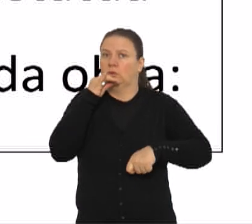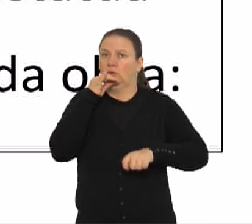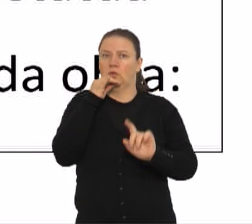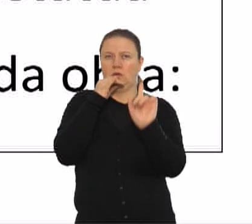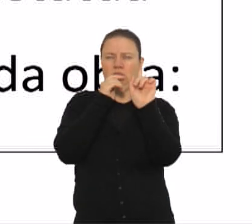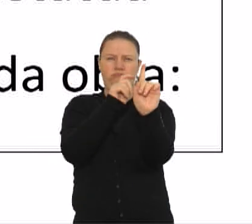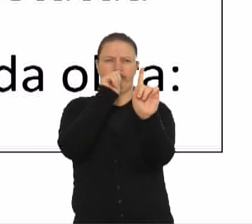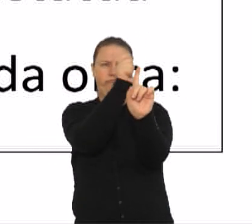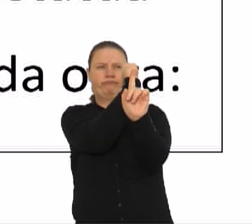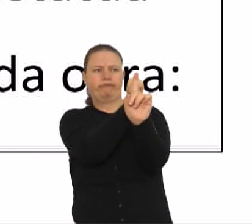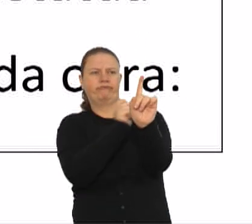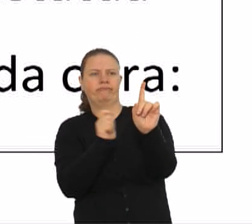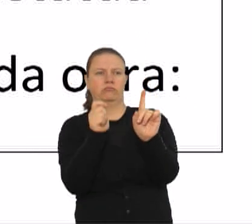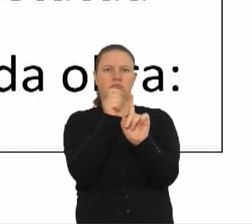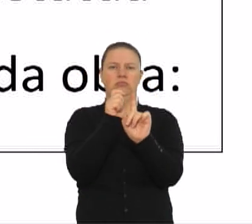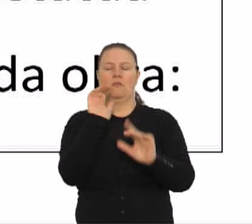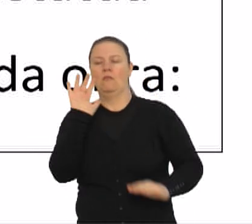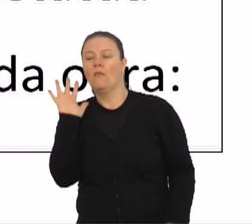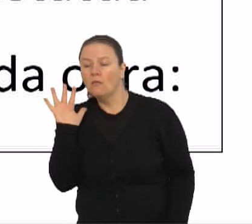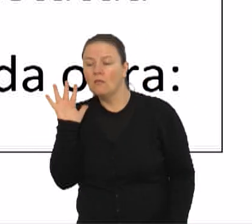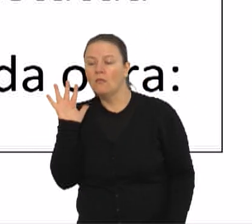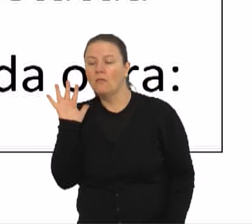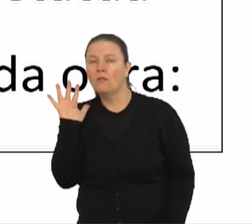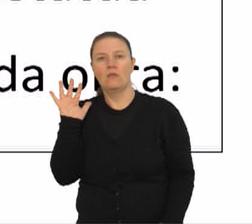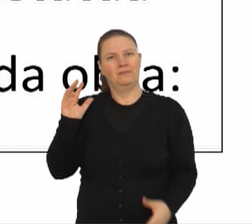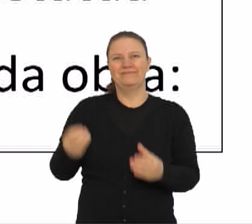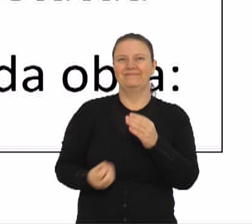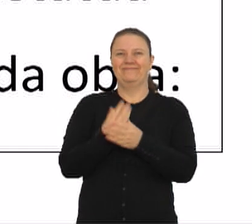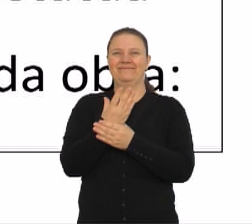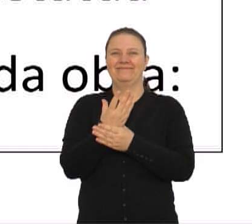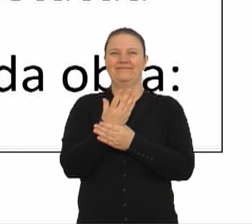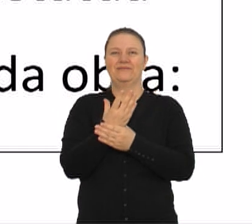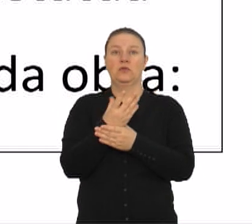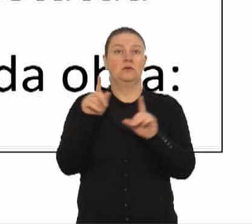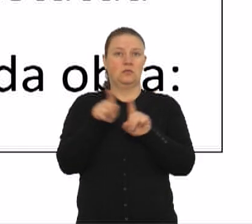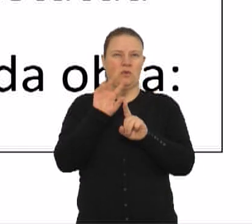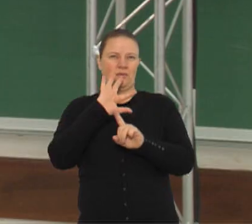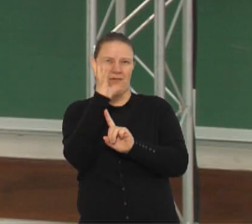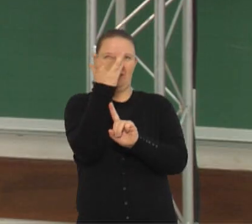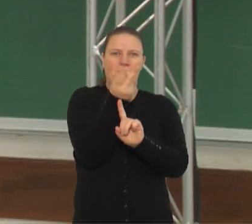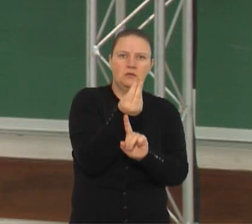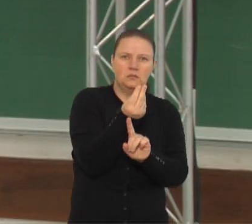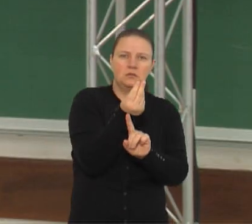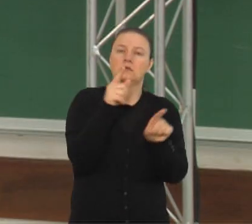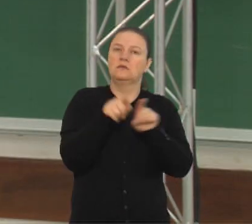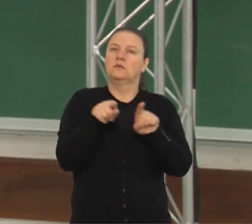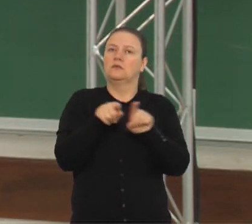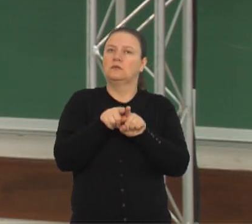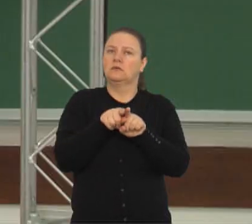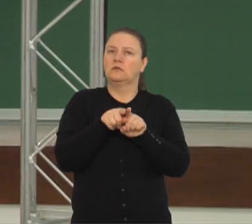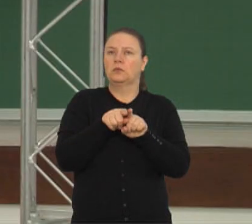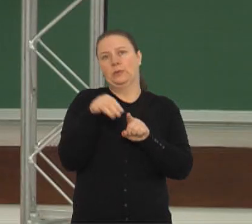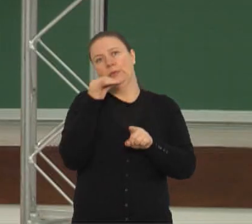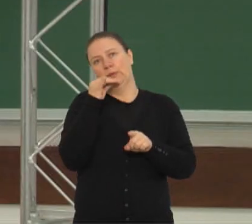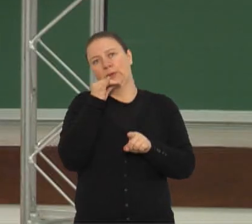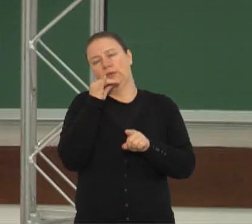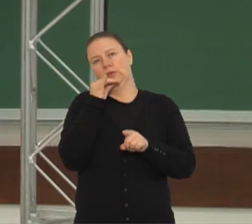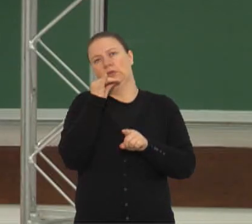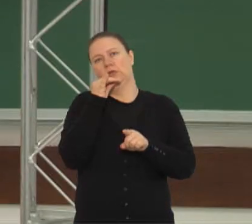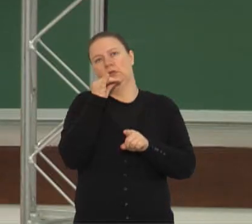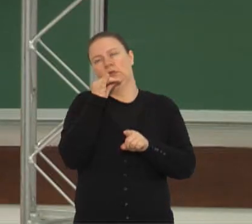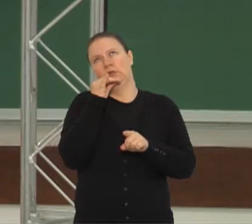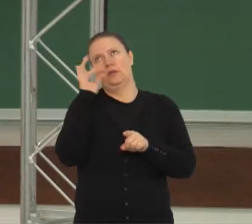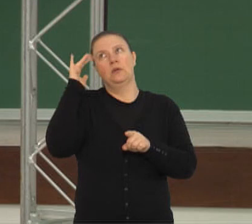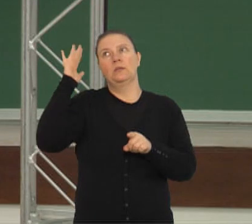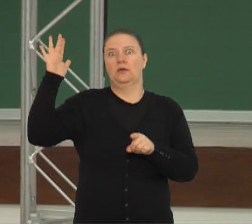adquire. E a causa final é a finalidade da obra, uma contemplação religiosa. Imagine então ali estar